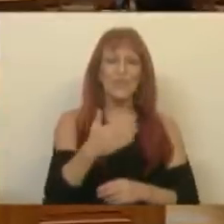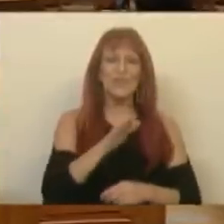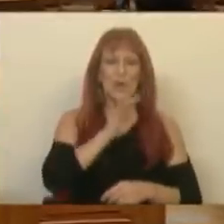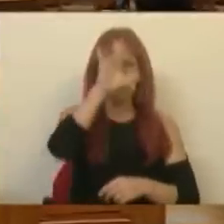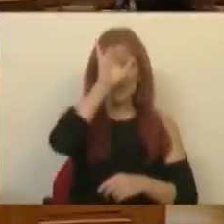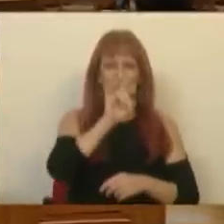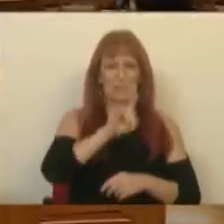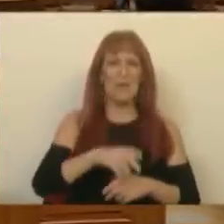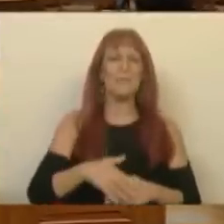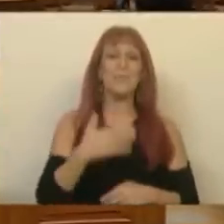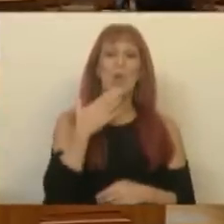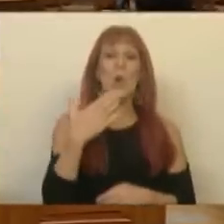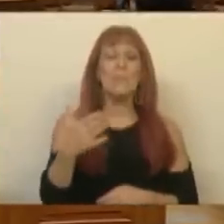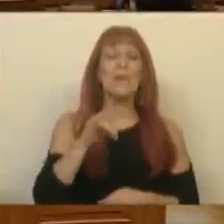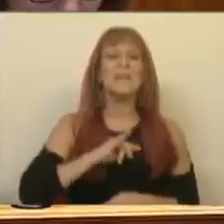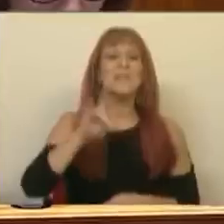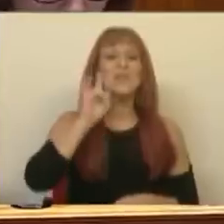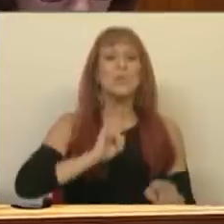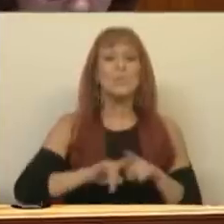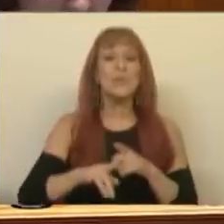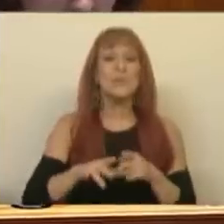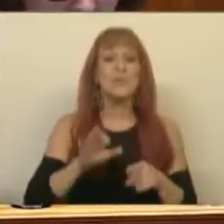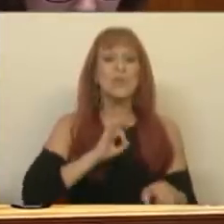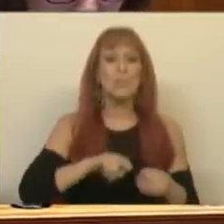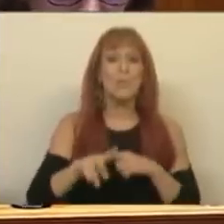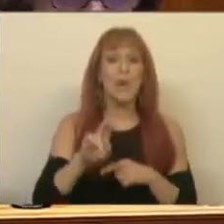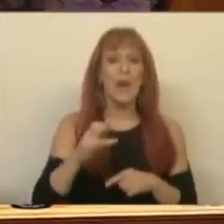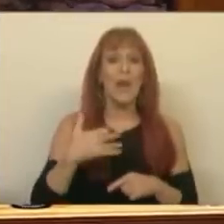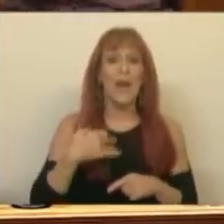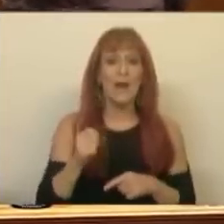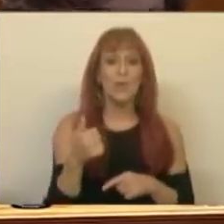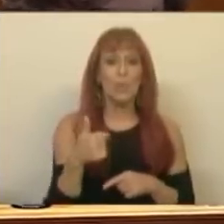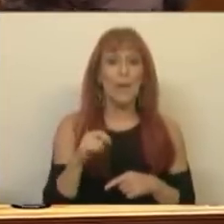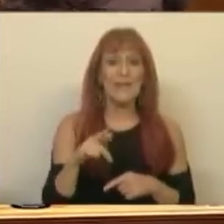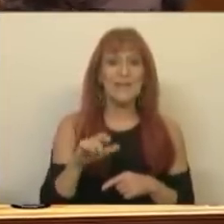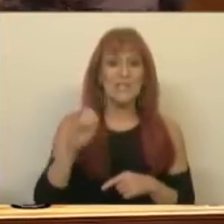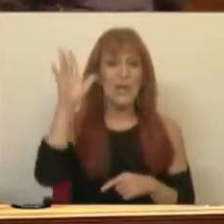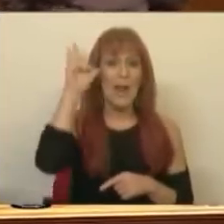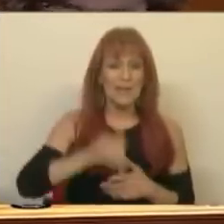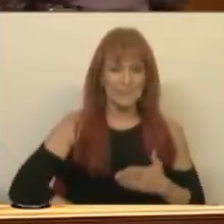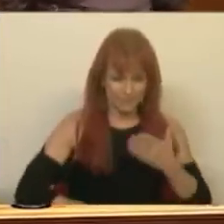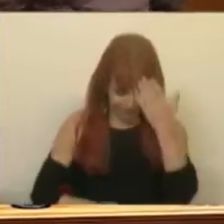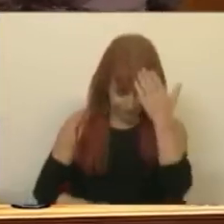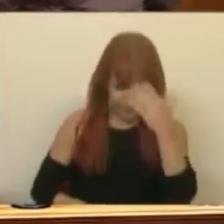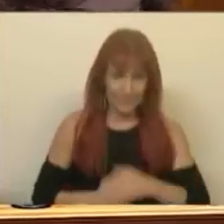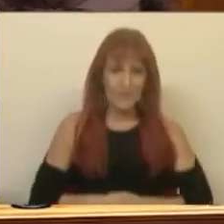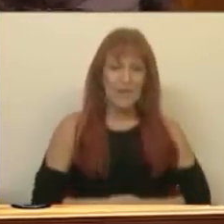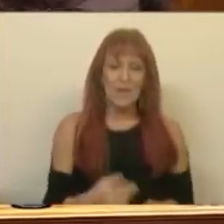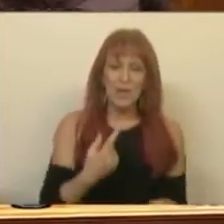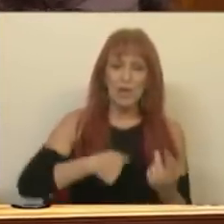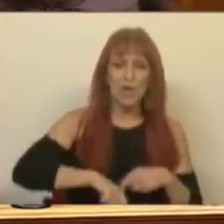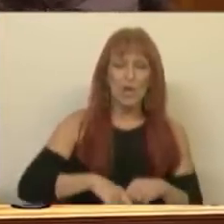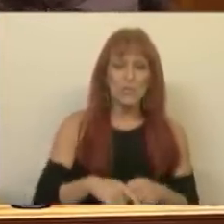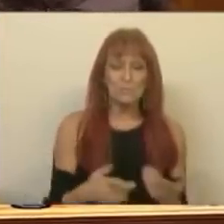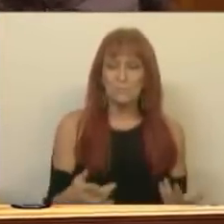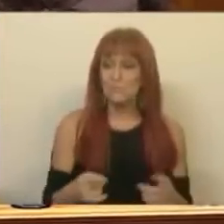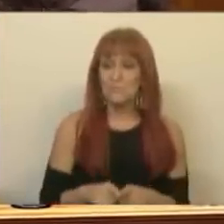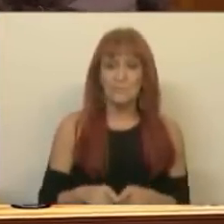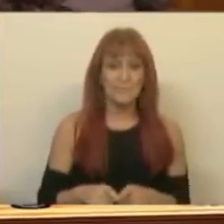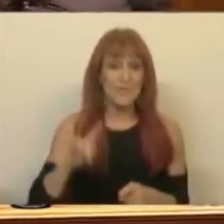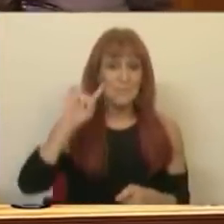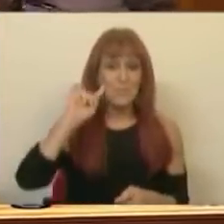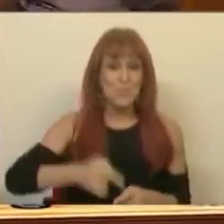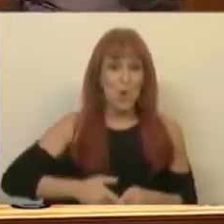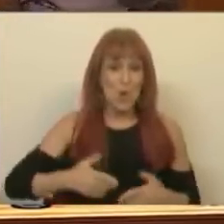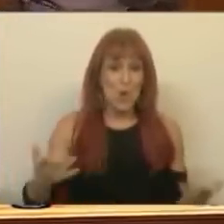nisto obrigado senhor deputado Ricardo Batista Leite nós ficamos a